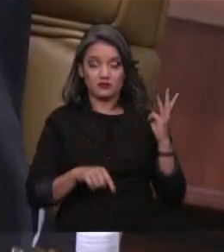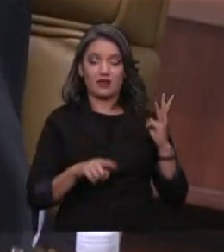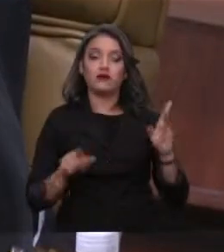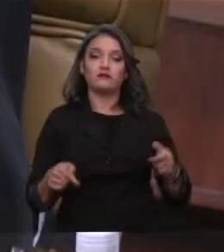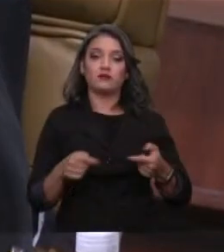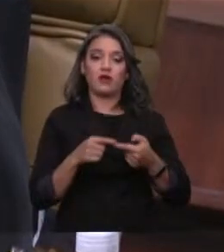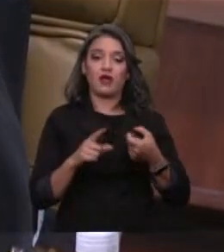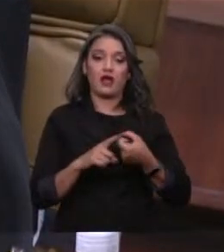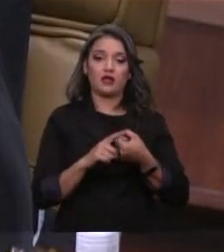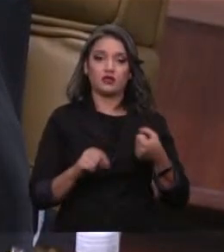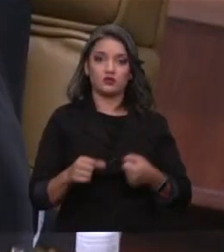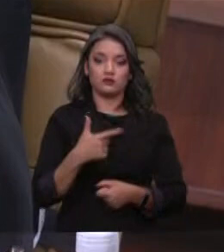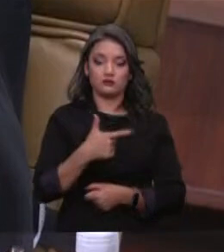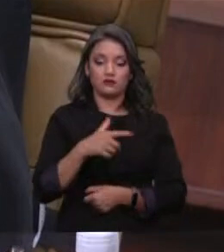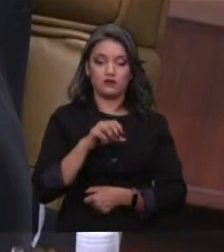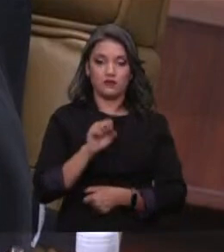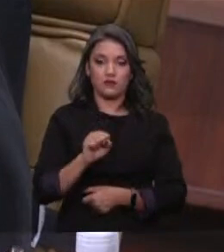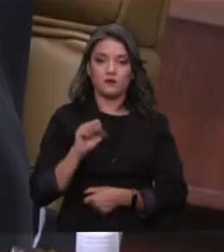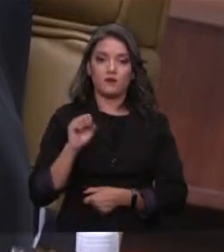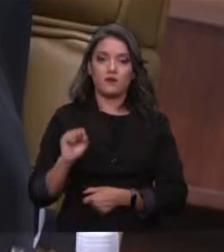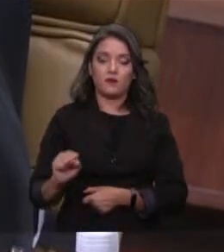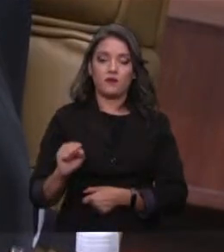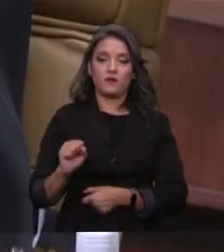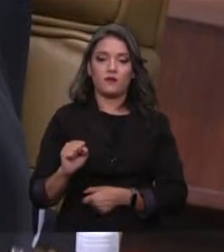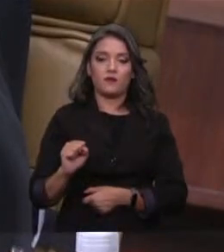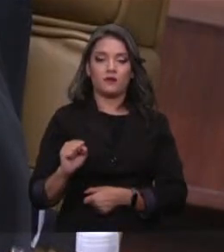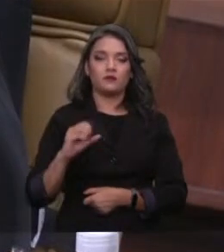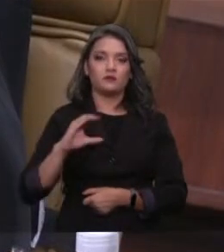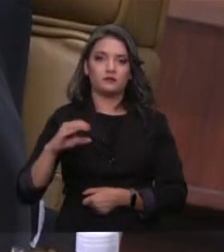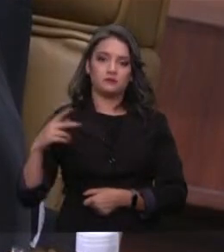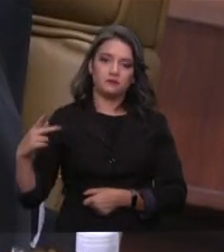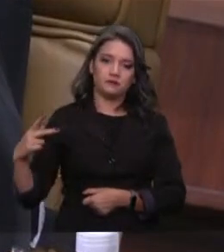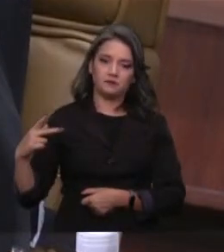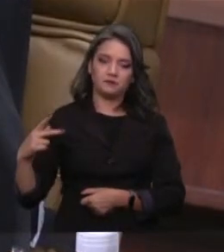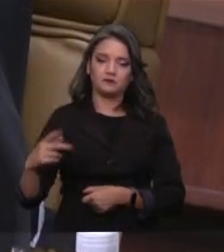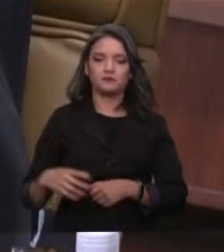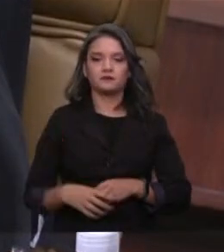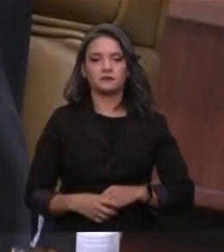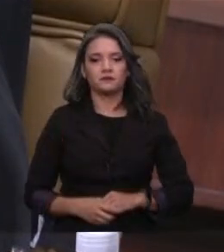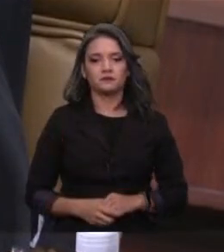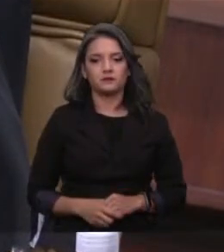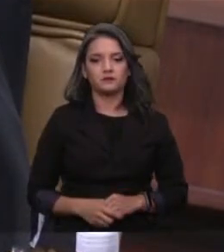artigo 288 do Código Penal.